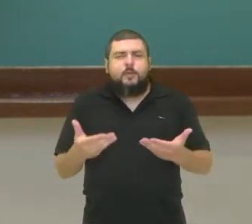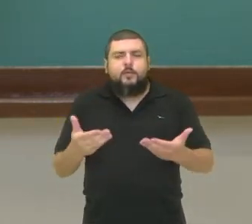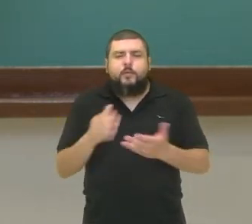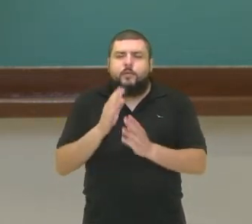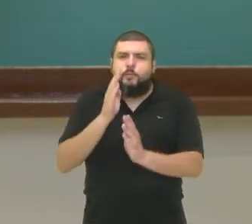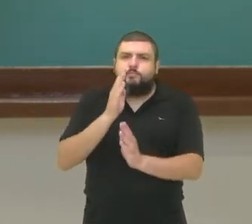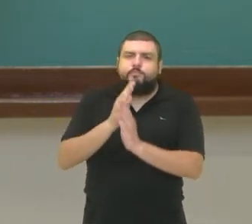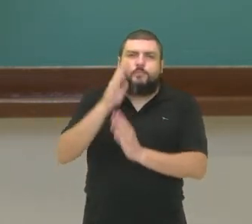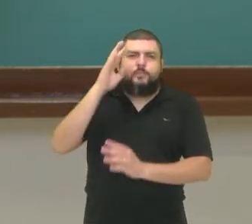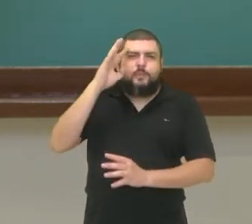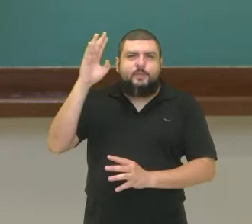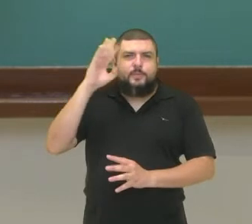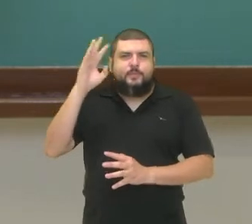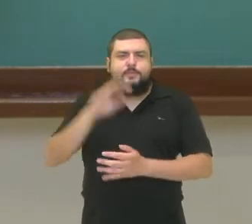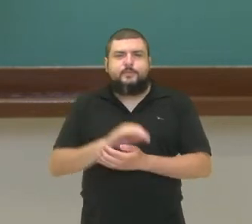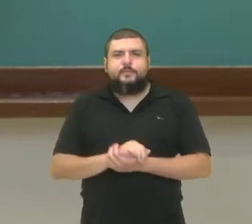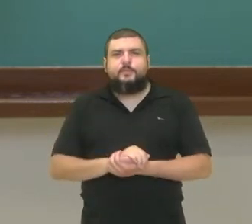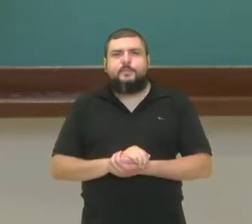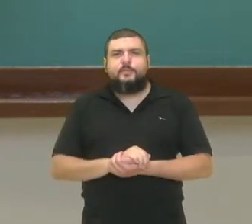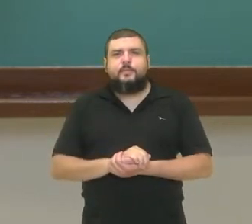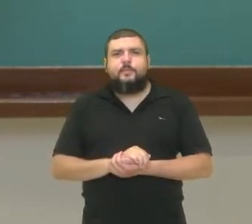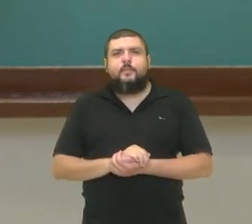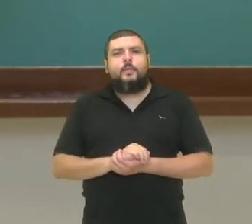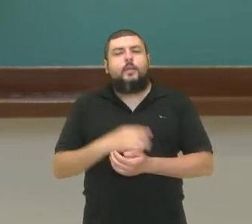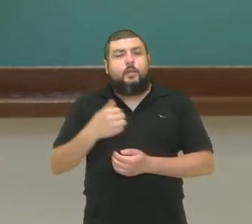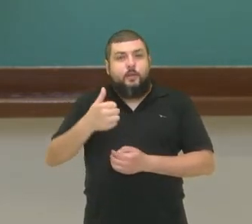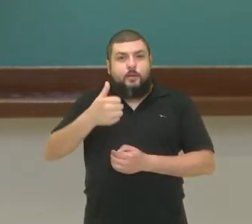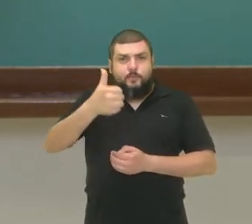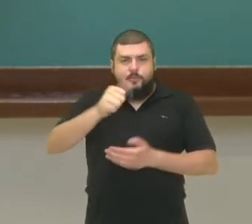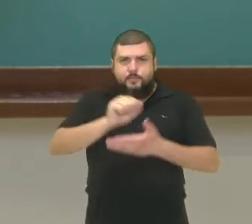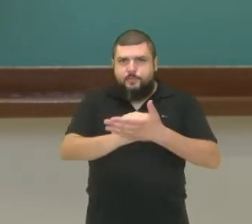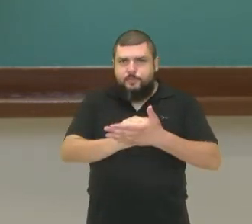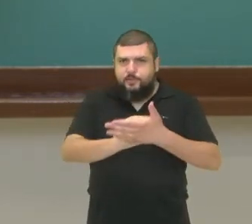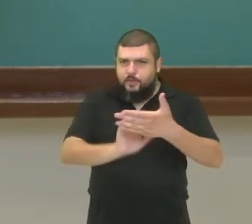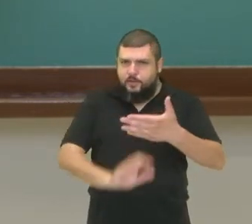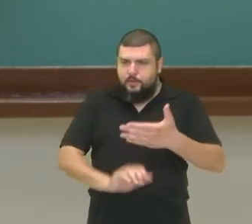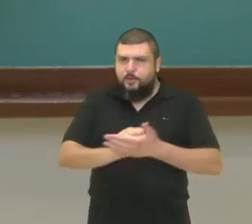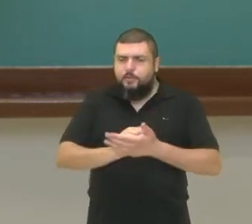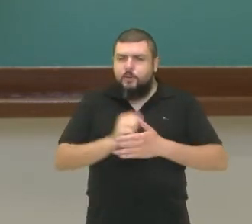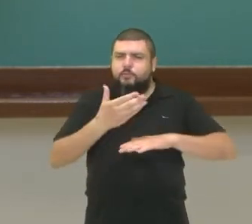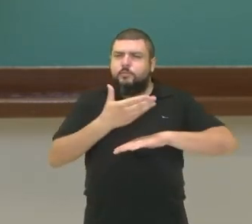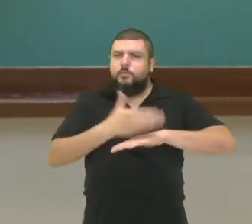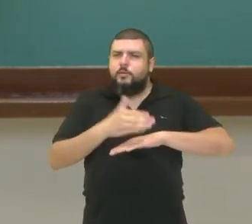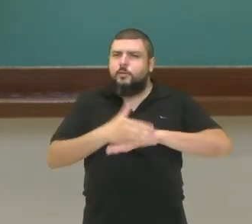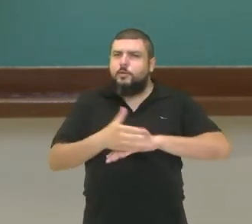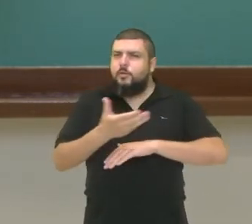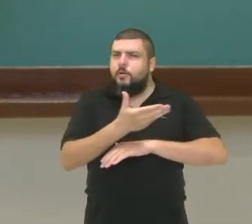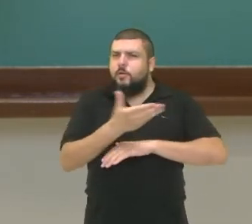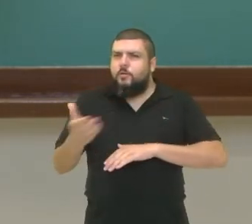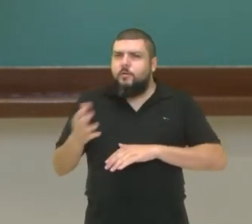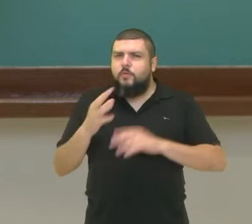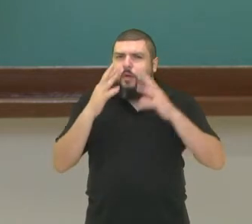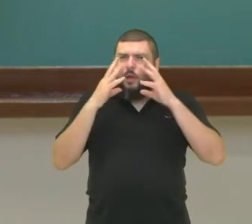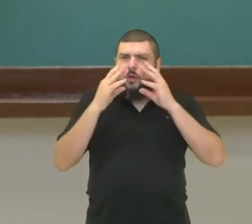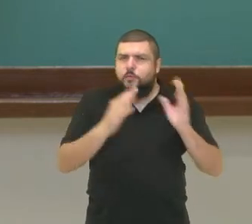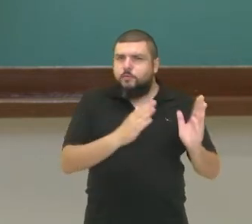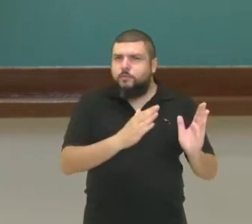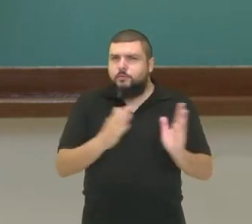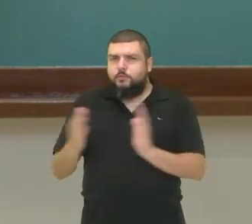de pensamento. Então a gente vai fazer a nossa primeira atividadezinha. Vamos ver se vocês prestaram atenção no que eu falei nesse pequeno